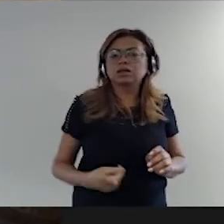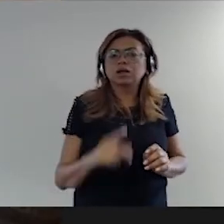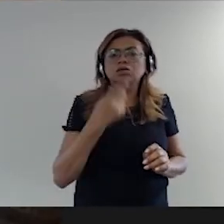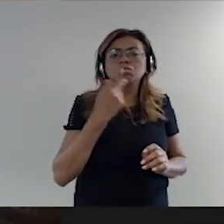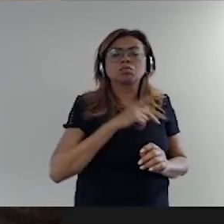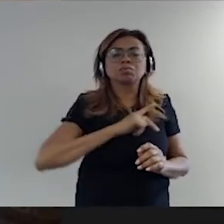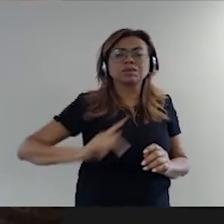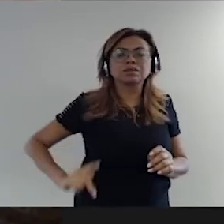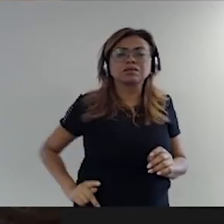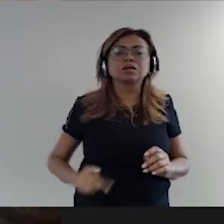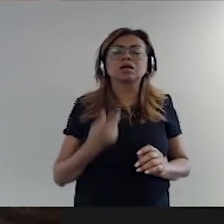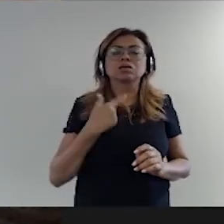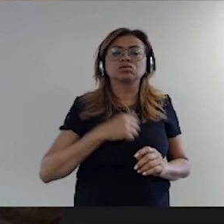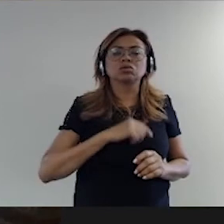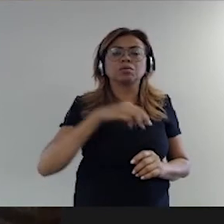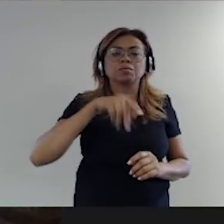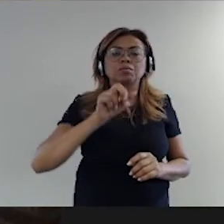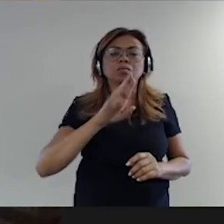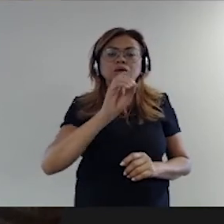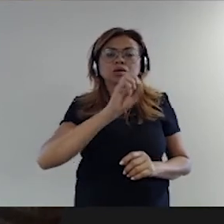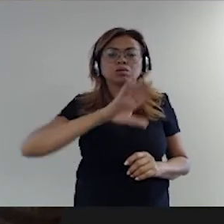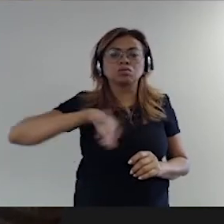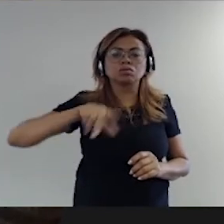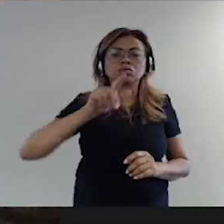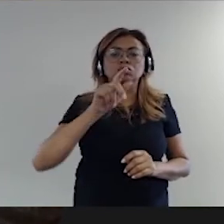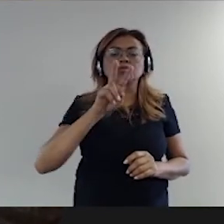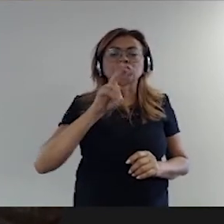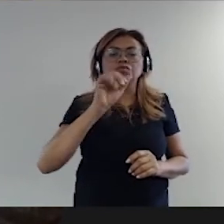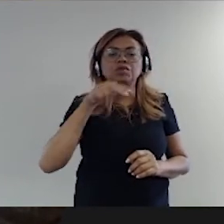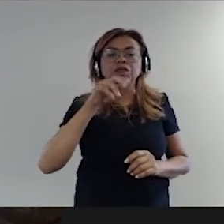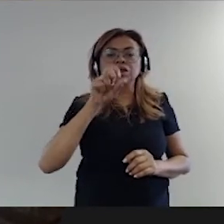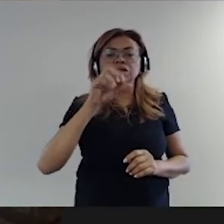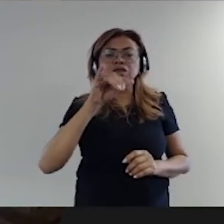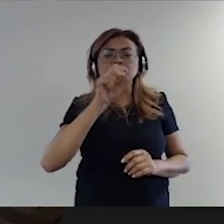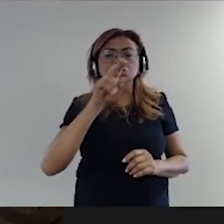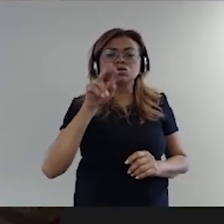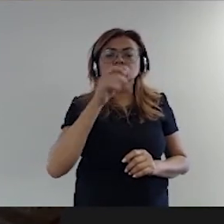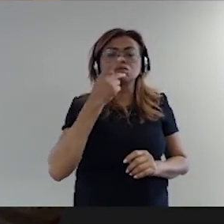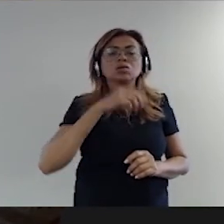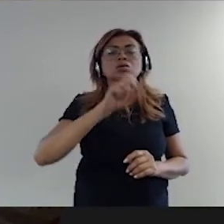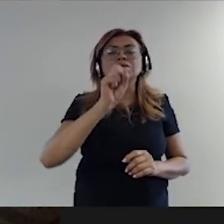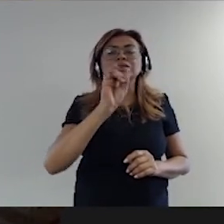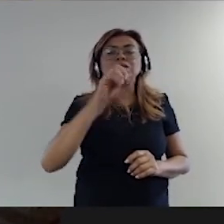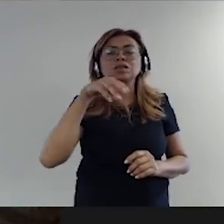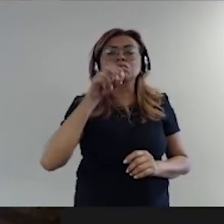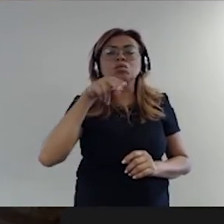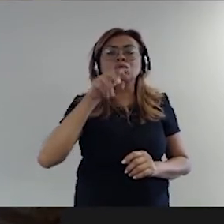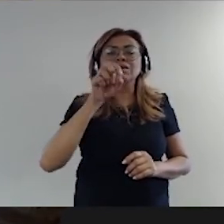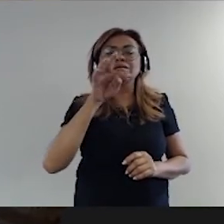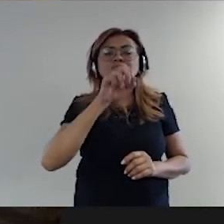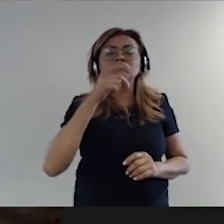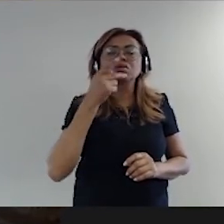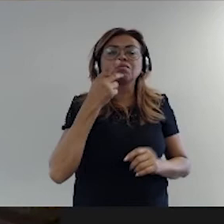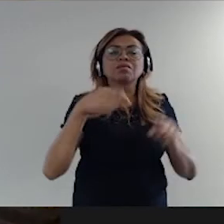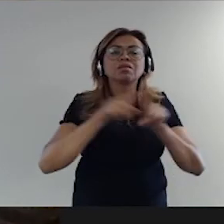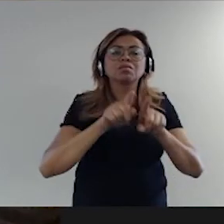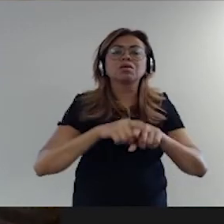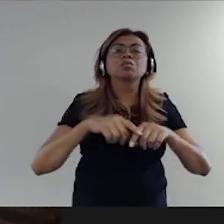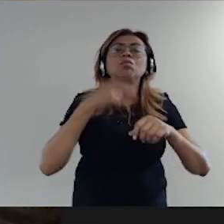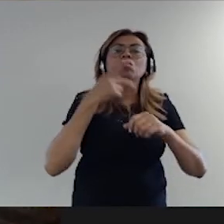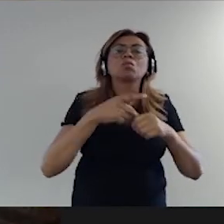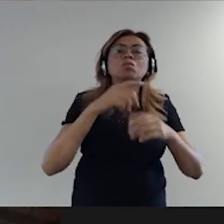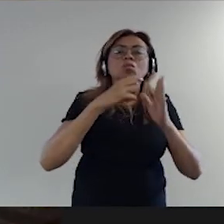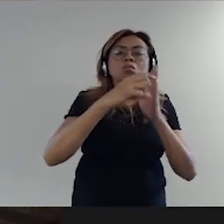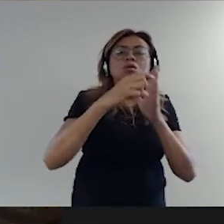Vinícius e do nosso secretário-geral Simonetti, que diz respeito à regulamentação do parágrafo 20 do artigo 100 da